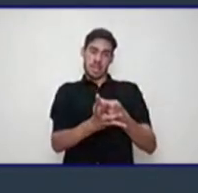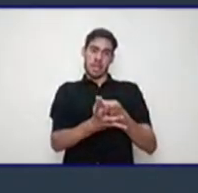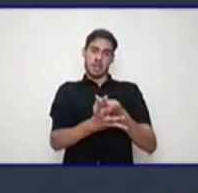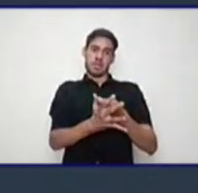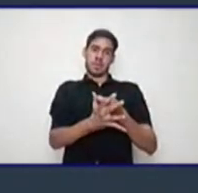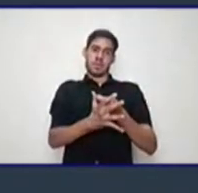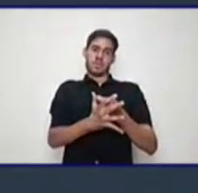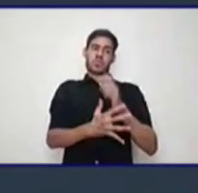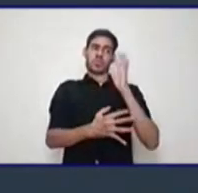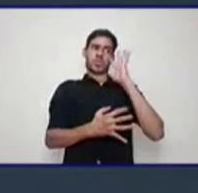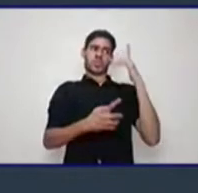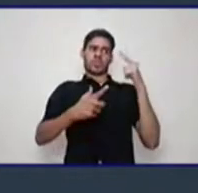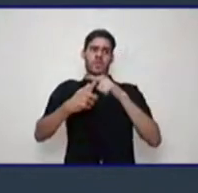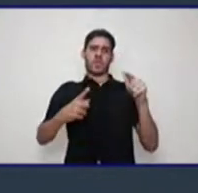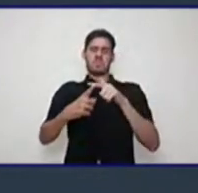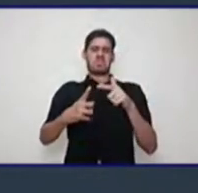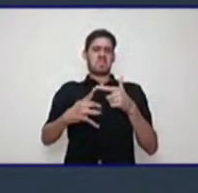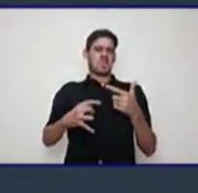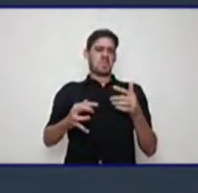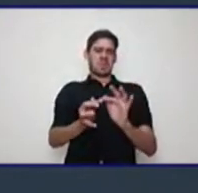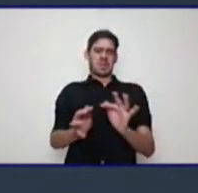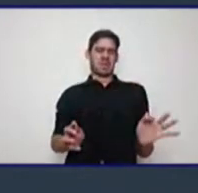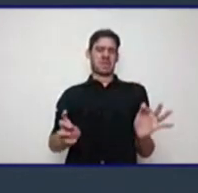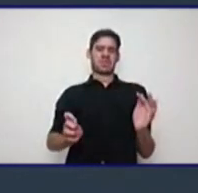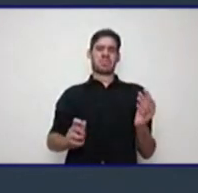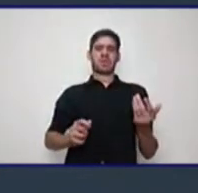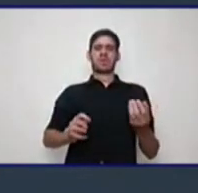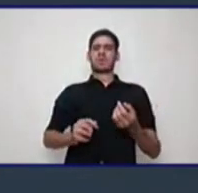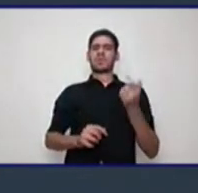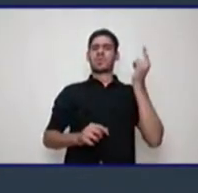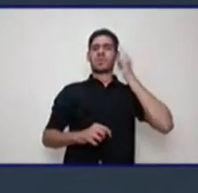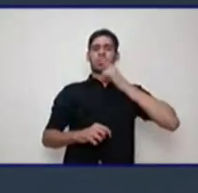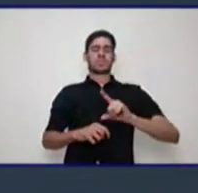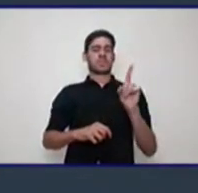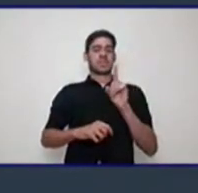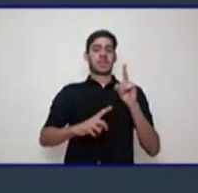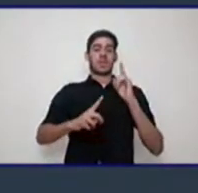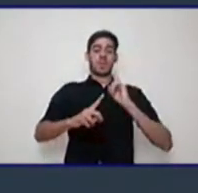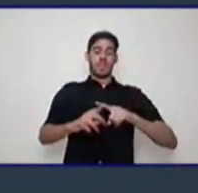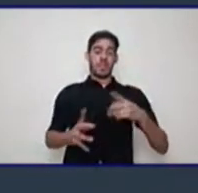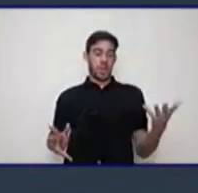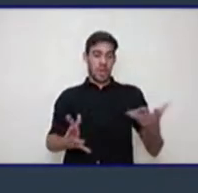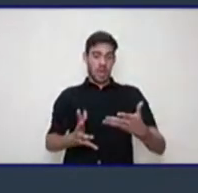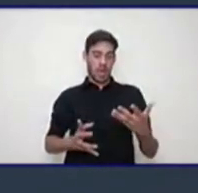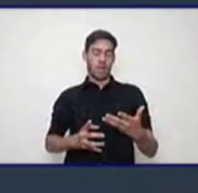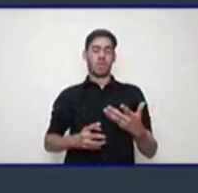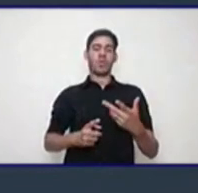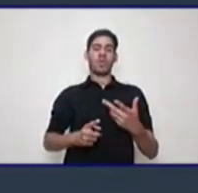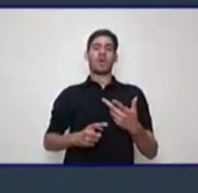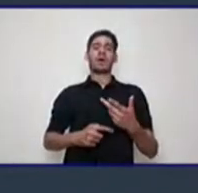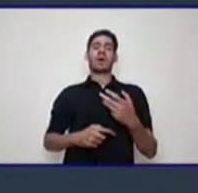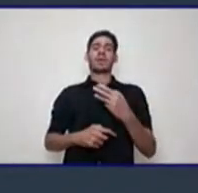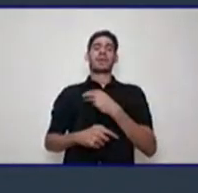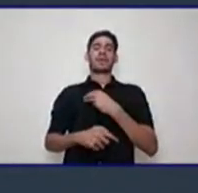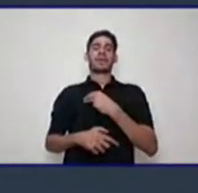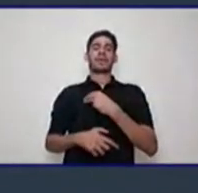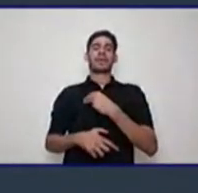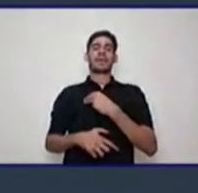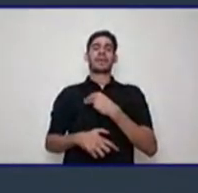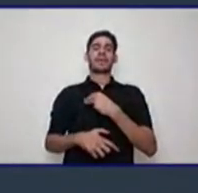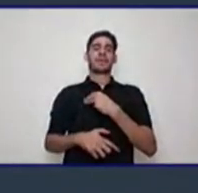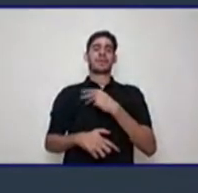tapar esse sol com a peneira, nós não vamos conseguir, de modo que agora a fala do eminente